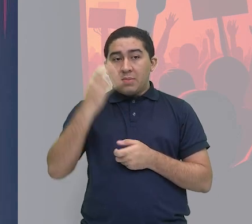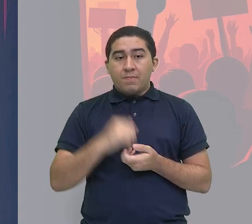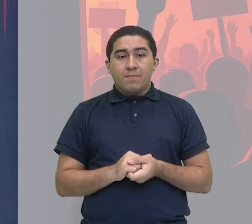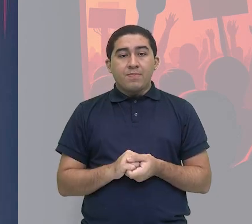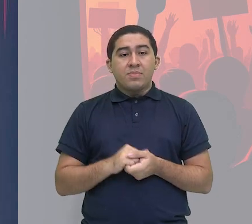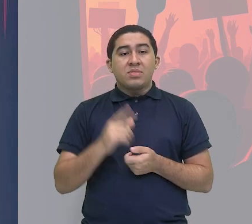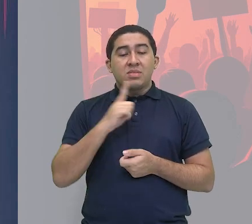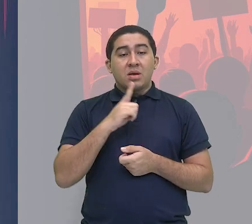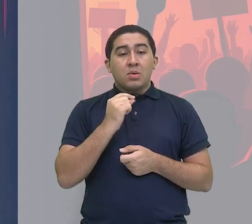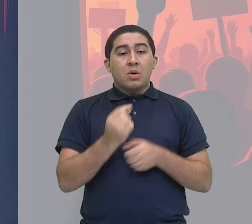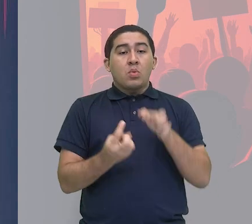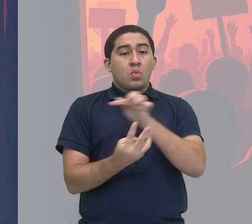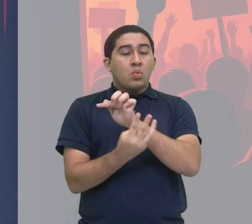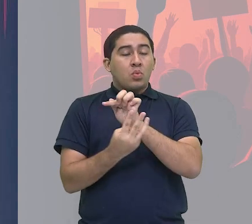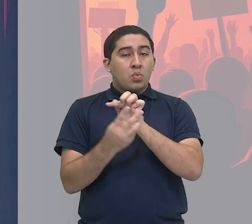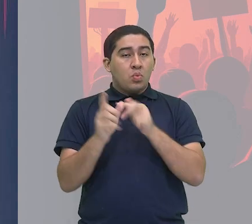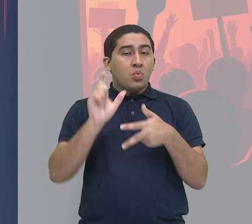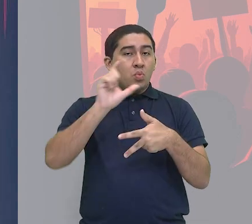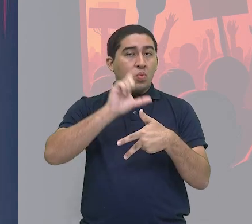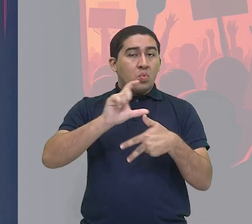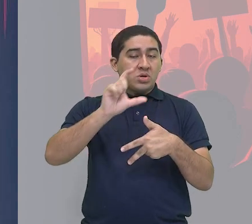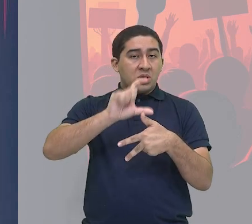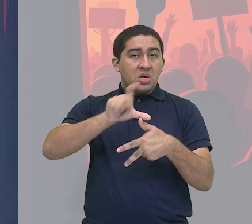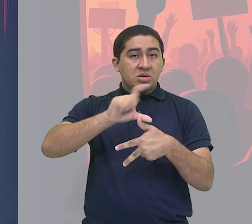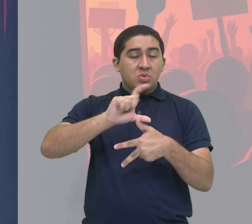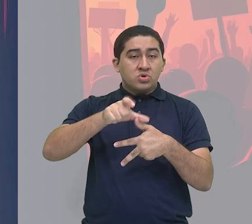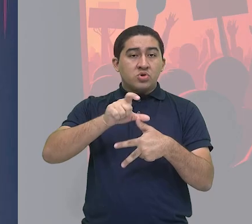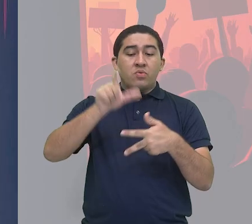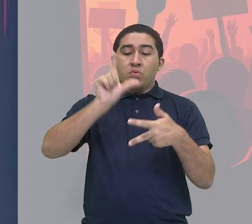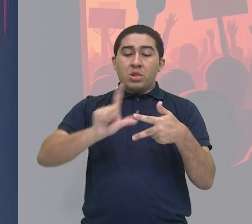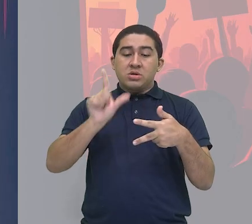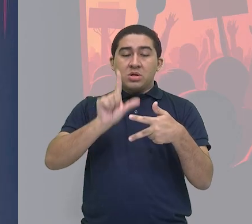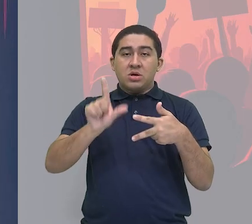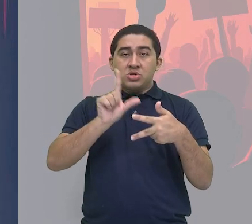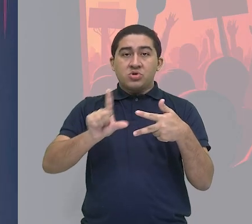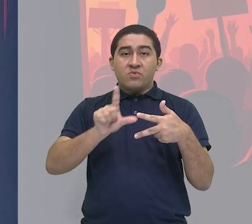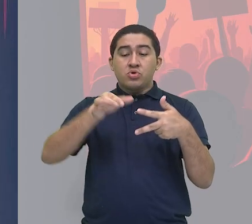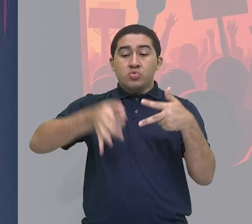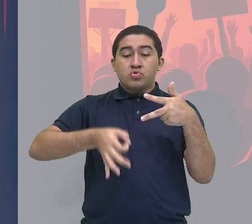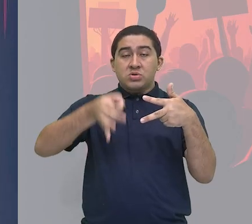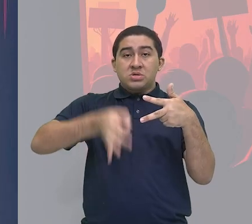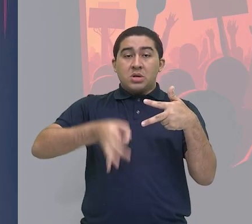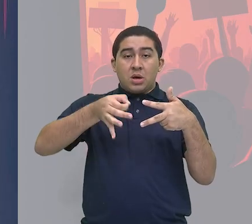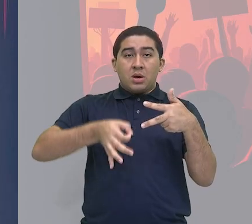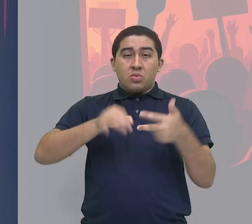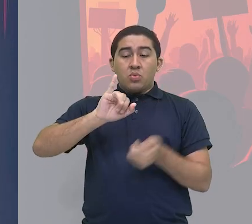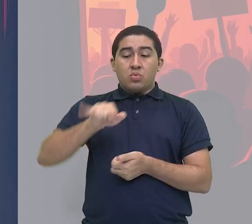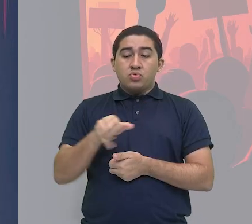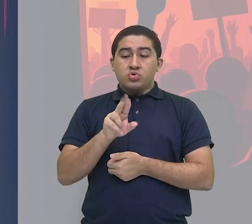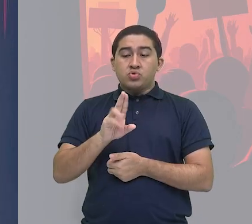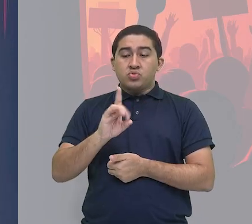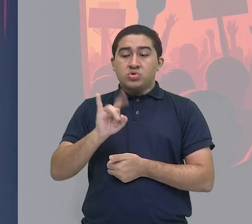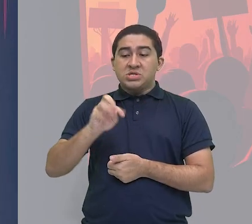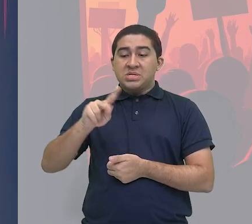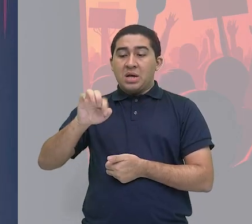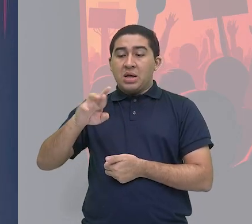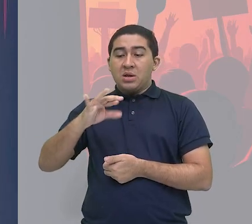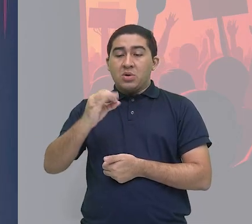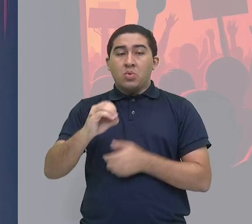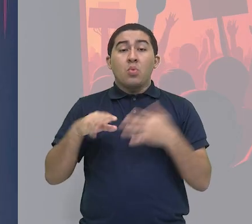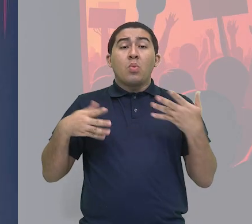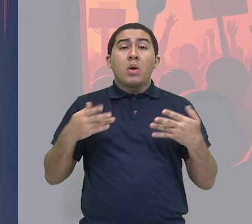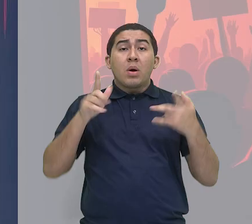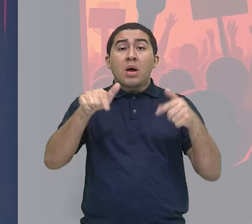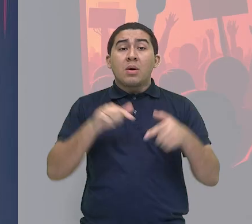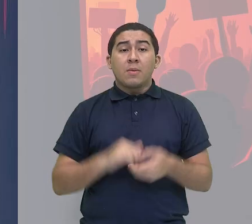poder executivo, o poder legislativo, né? E o poder judiciário. O poder judiciário, quem é o